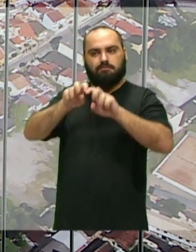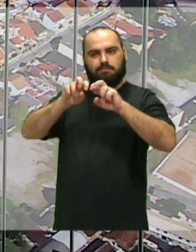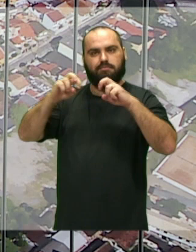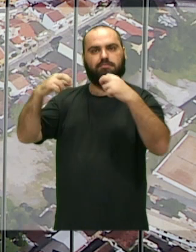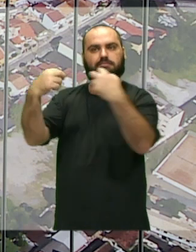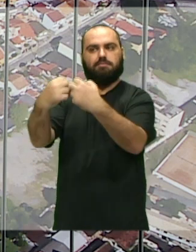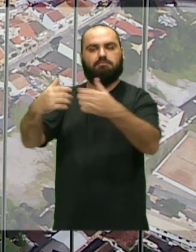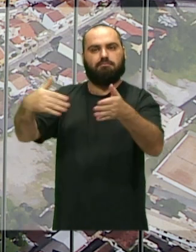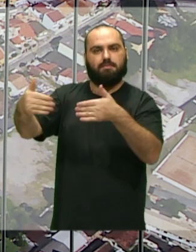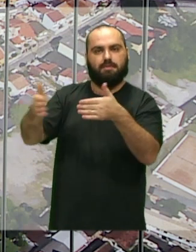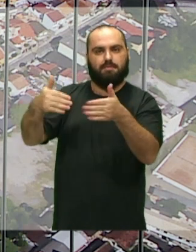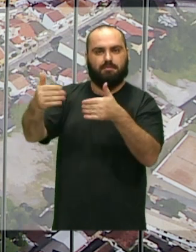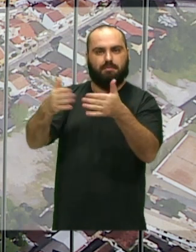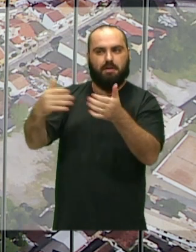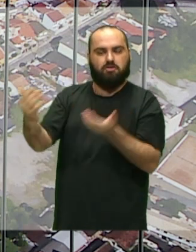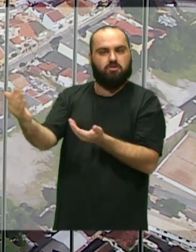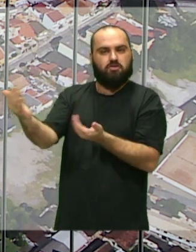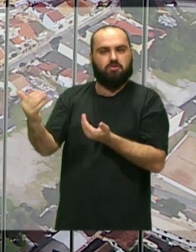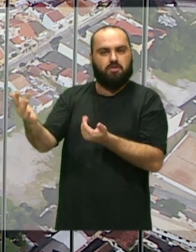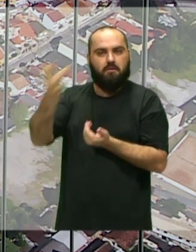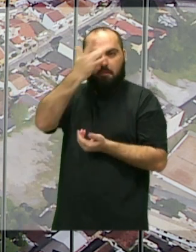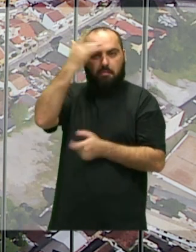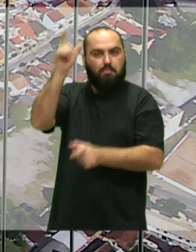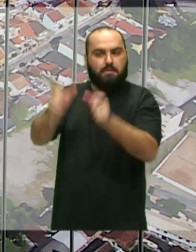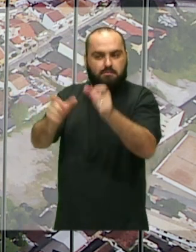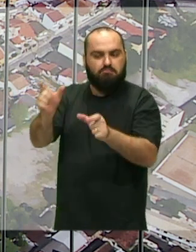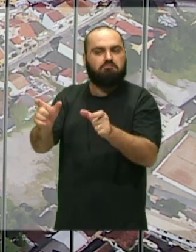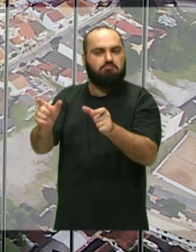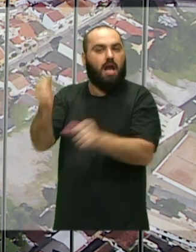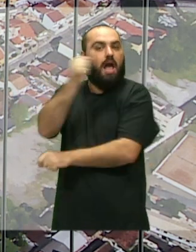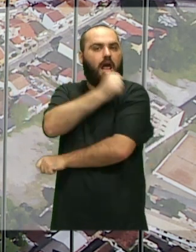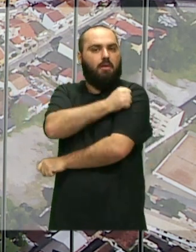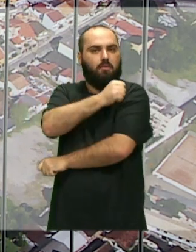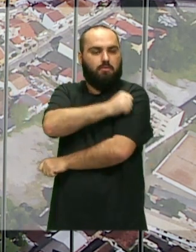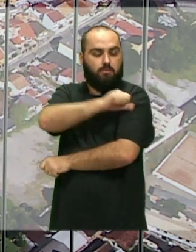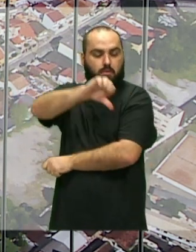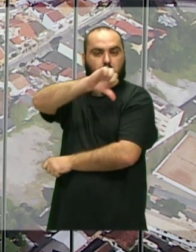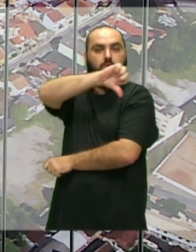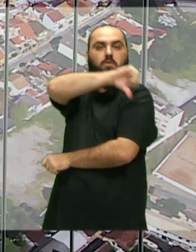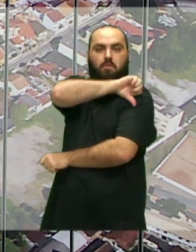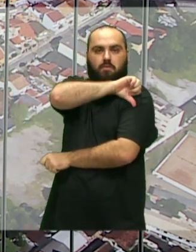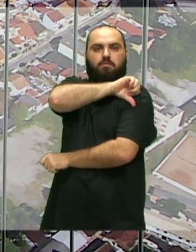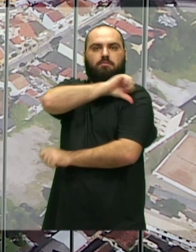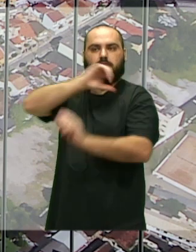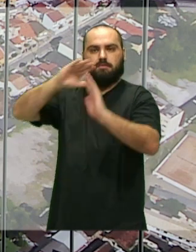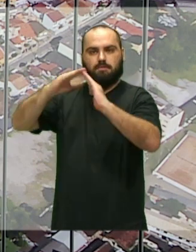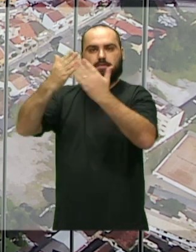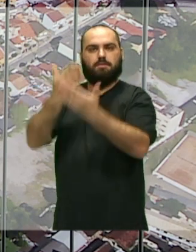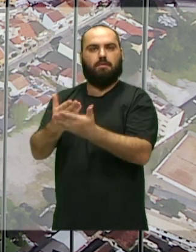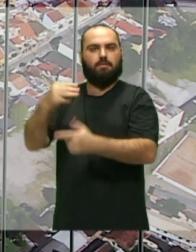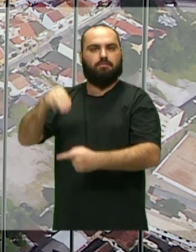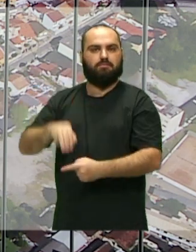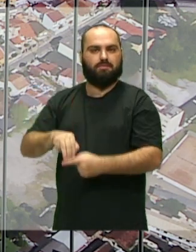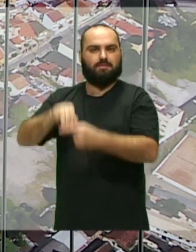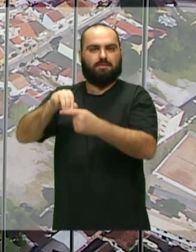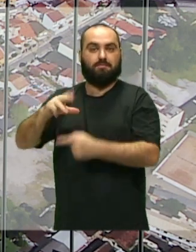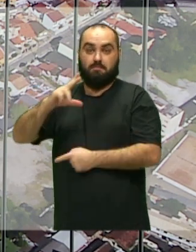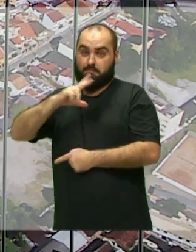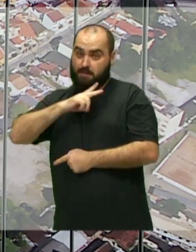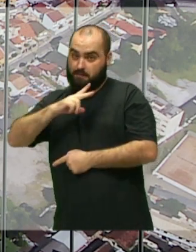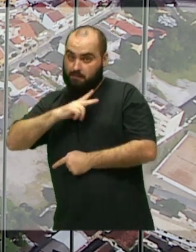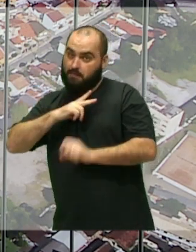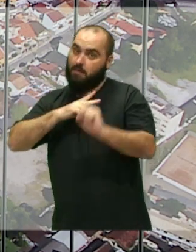desses jovens parlamentares que também são estudantes dos nonos anos das redes públicas e privada